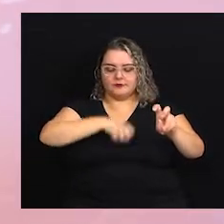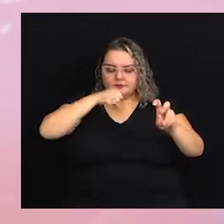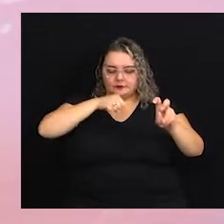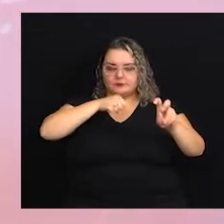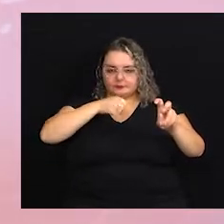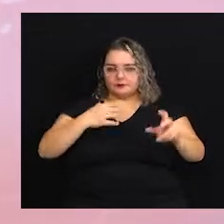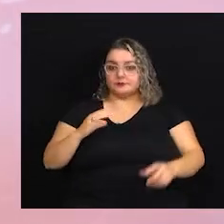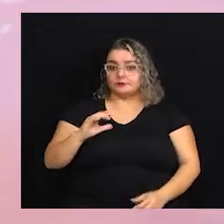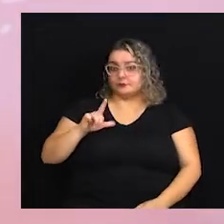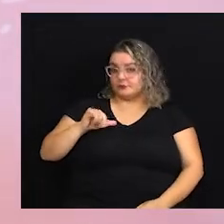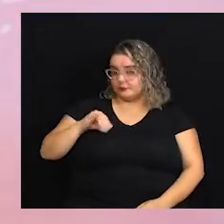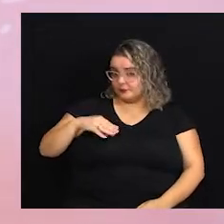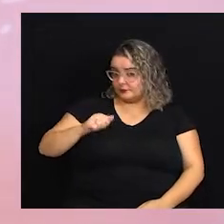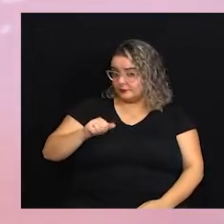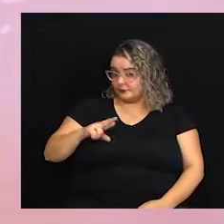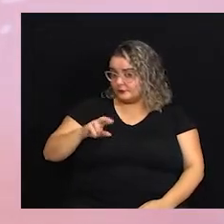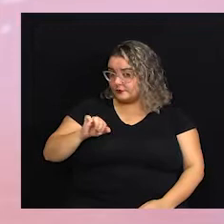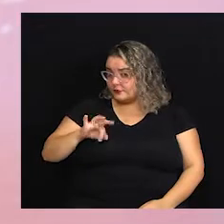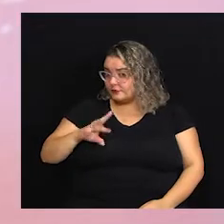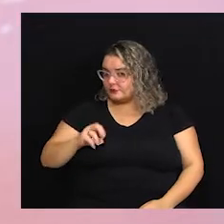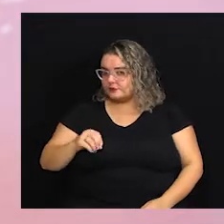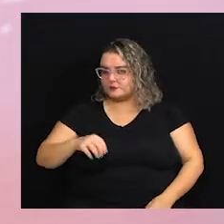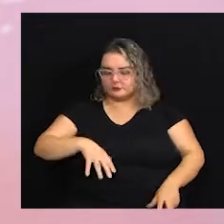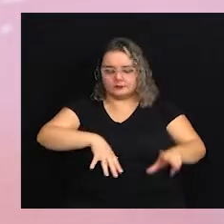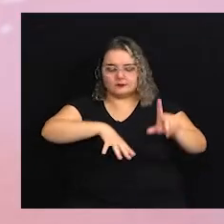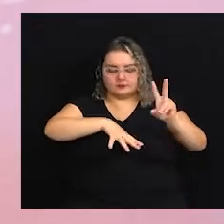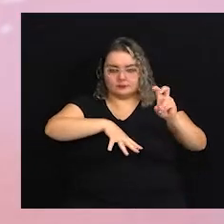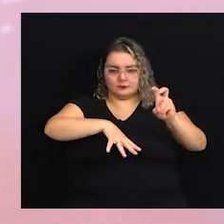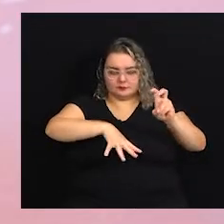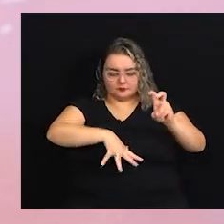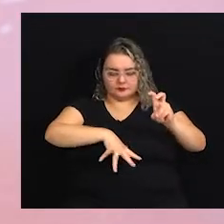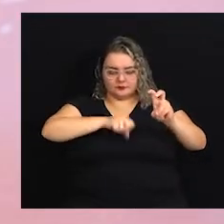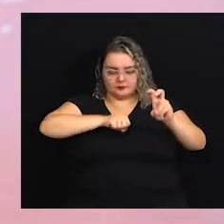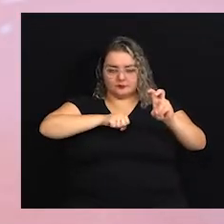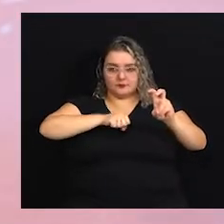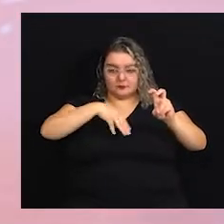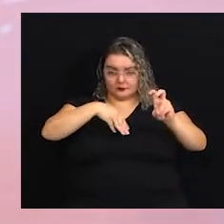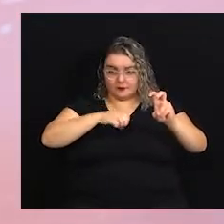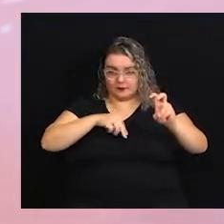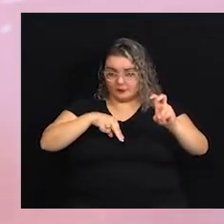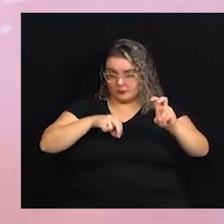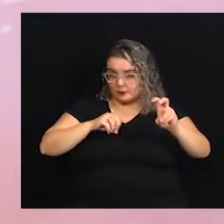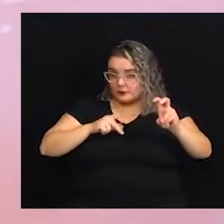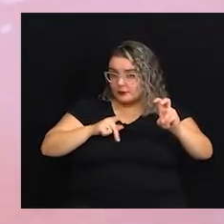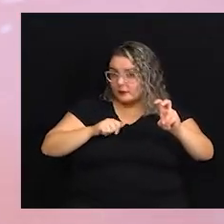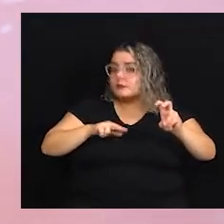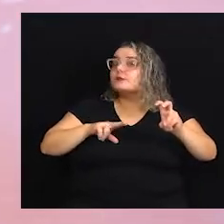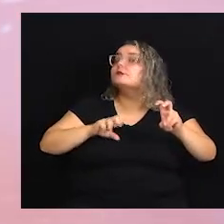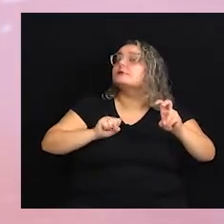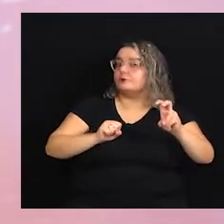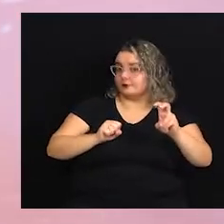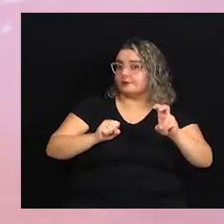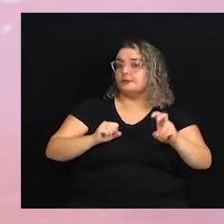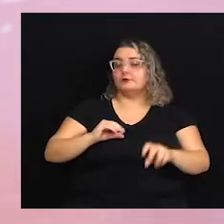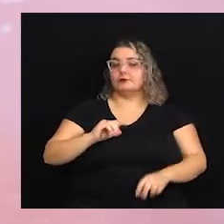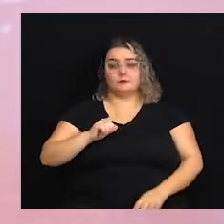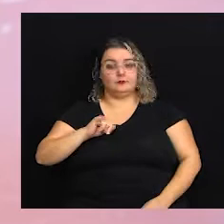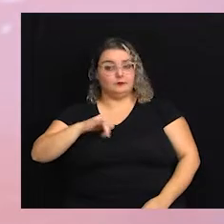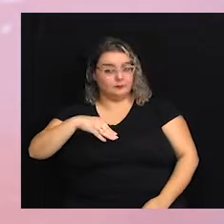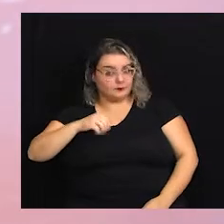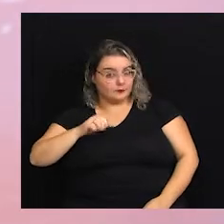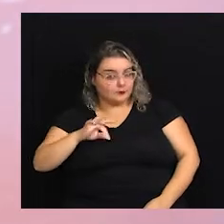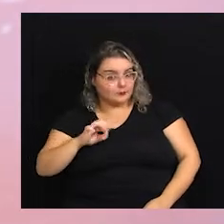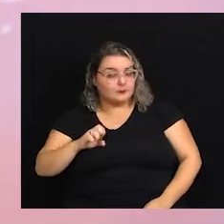climatério. São termos aí que costumam ser bem confundidos, viu? E que causam problemão para a mulherada se não